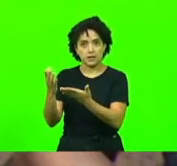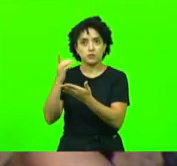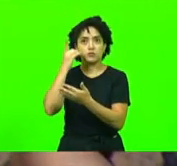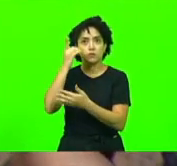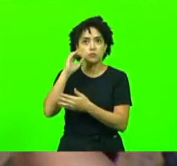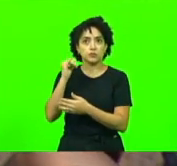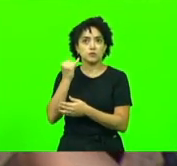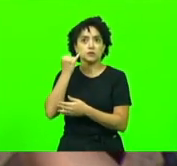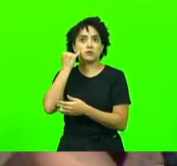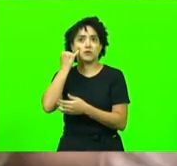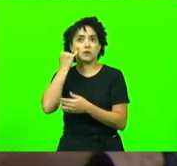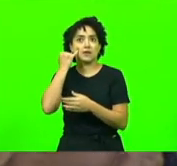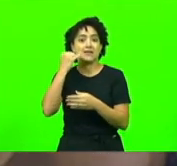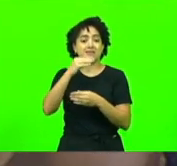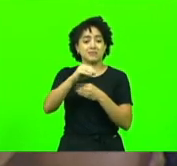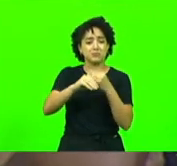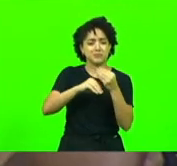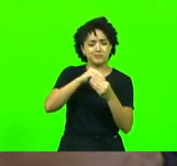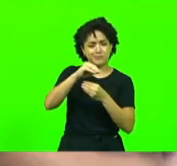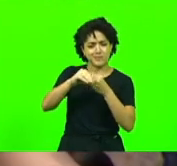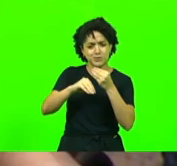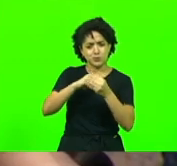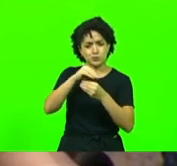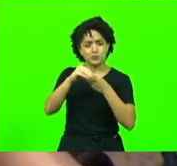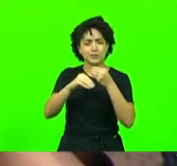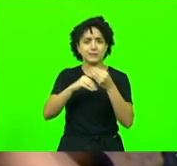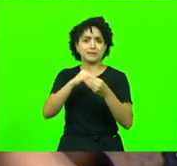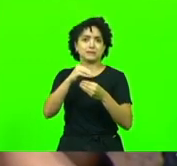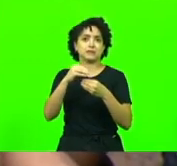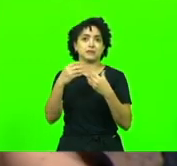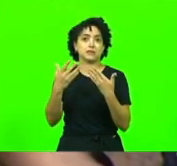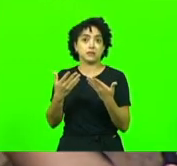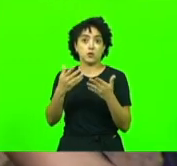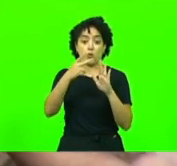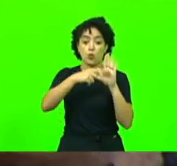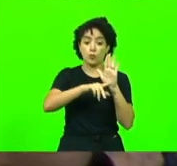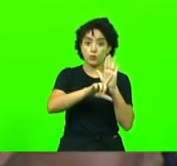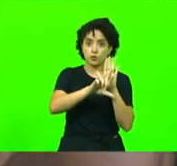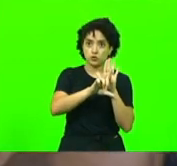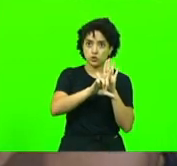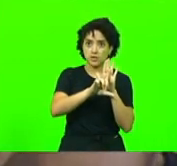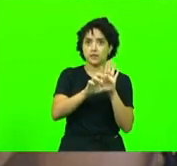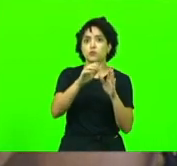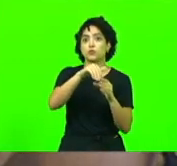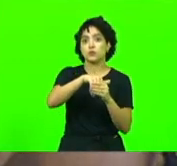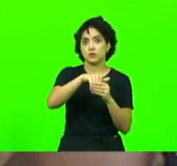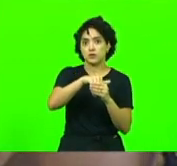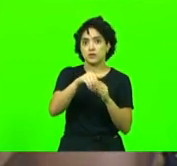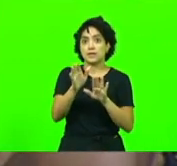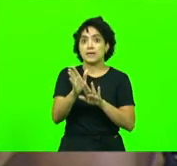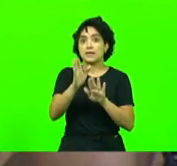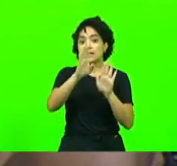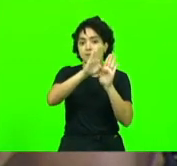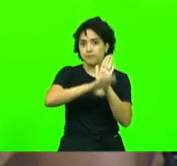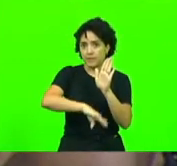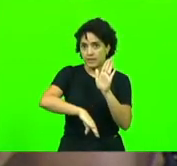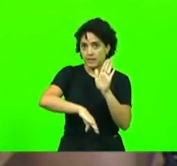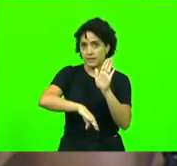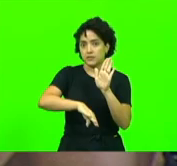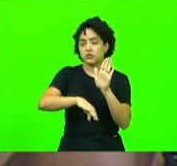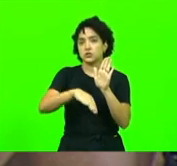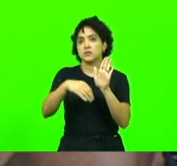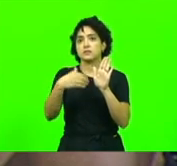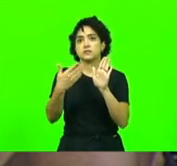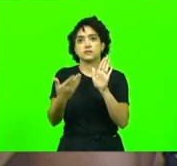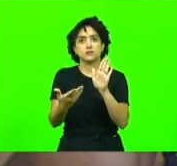estamos misturando aqui alhos com bugalhos. O projeto que a gente votou pela rejeição